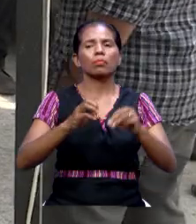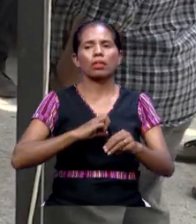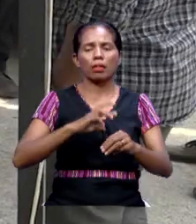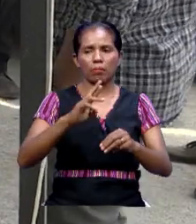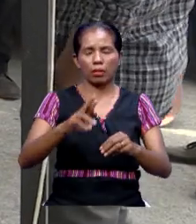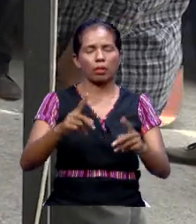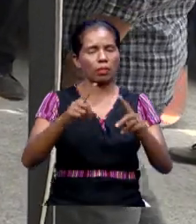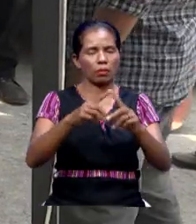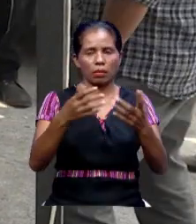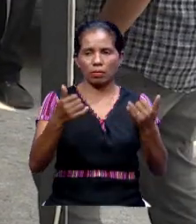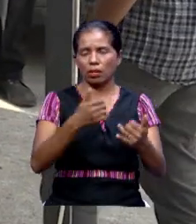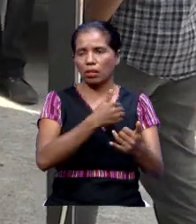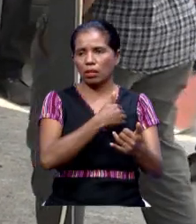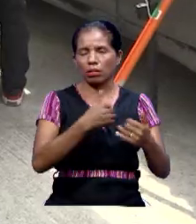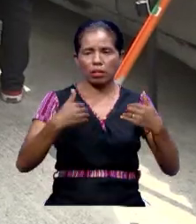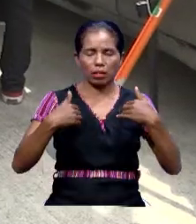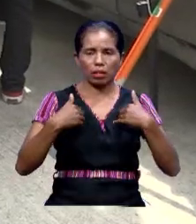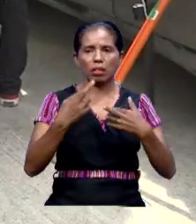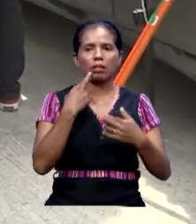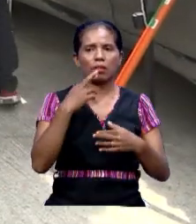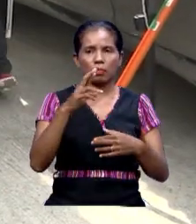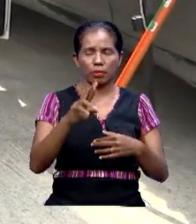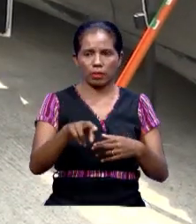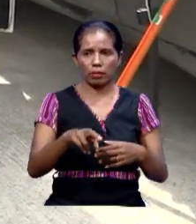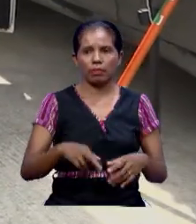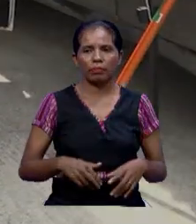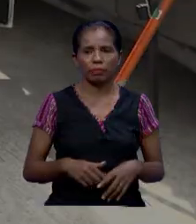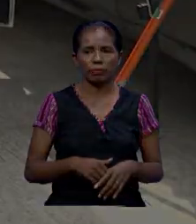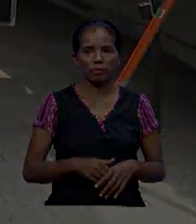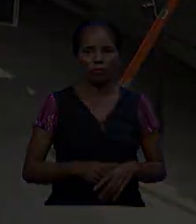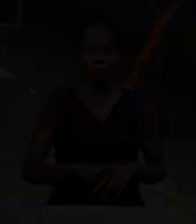agora se dá iha resposta Laura Xavier Jacinto Fuca GMN.